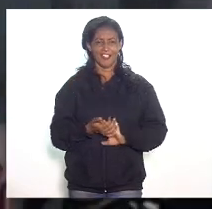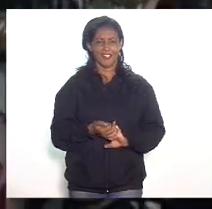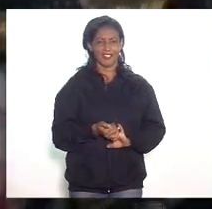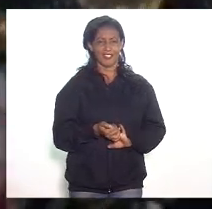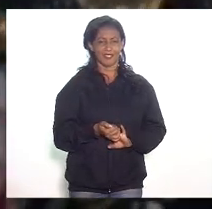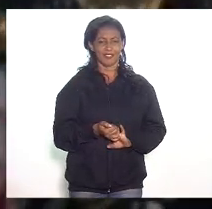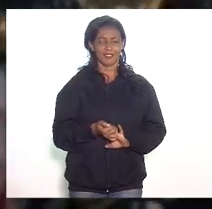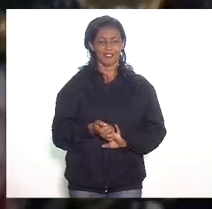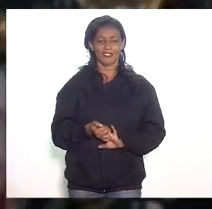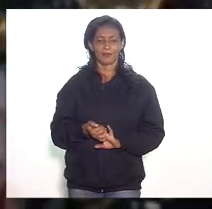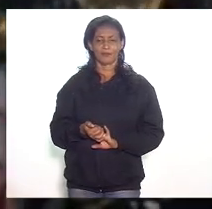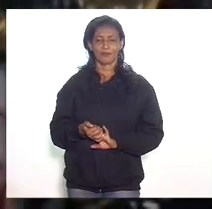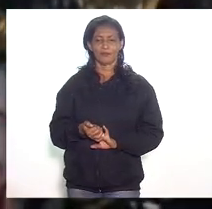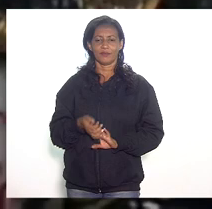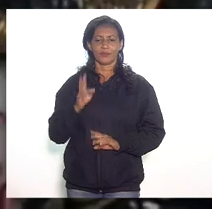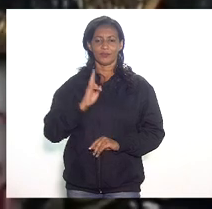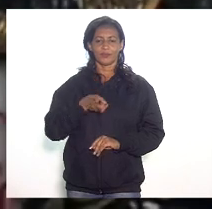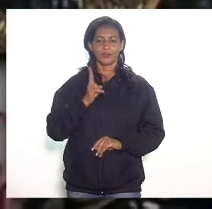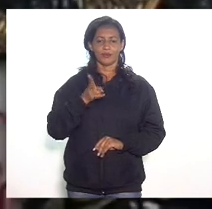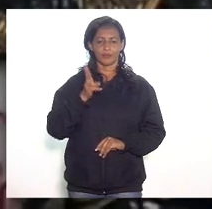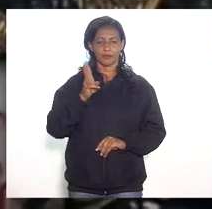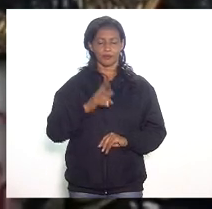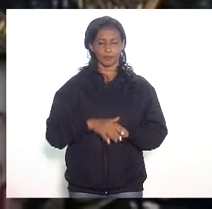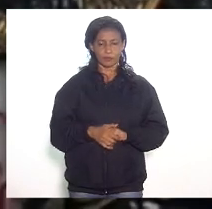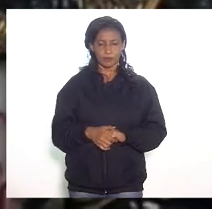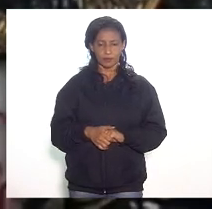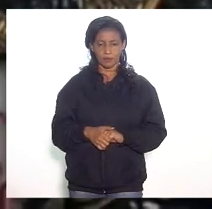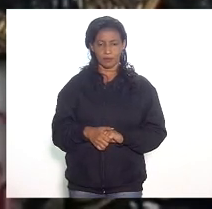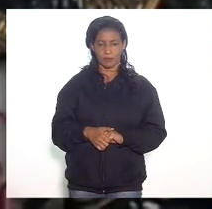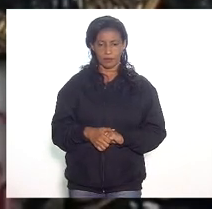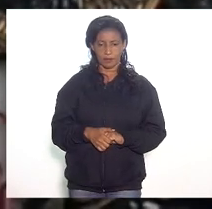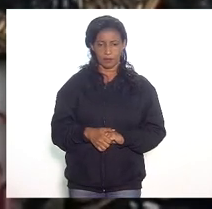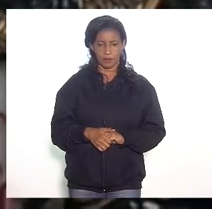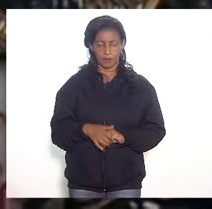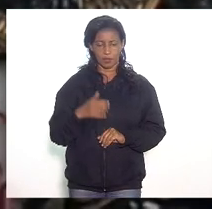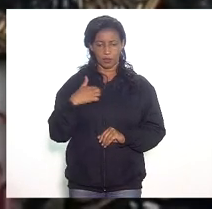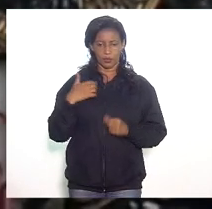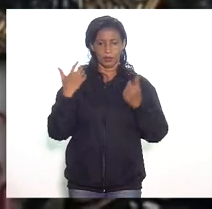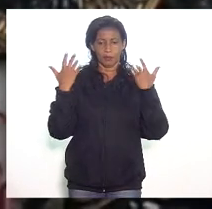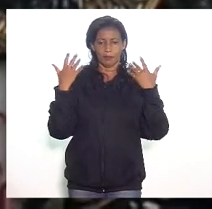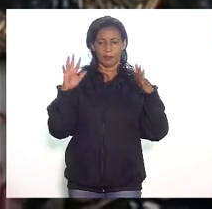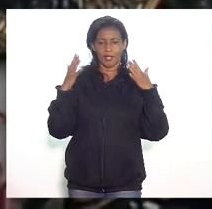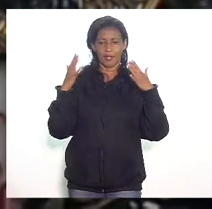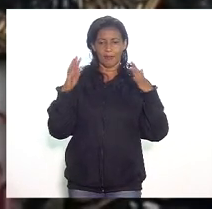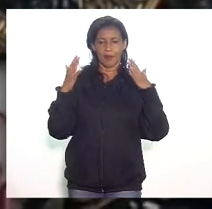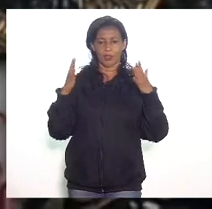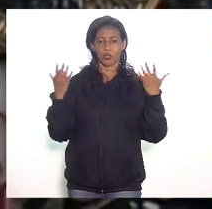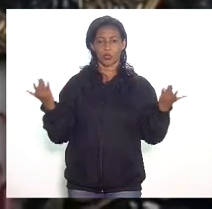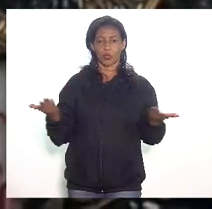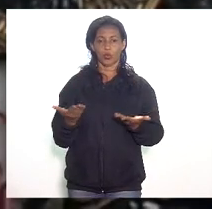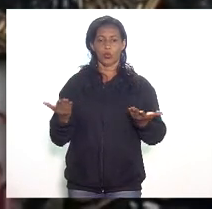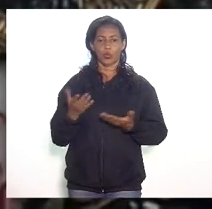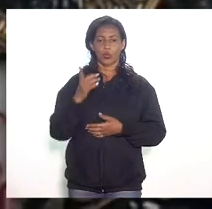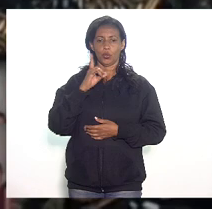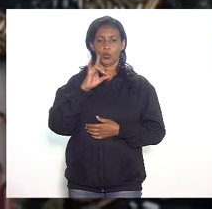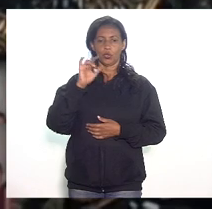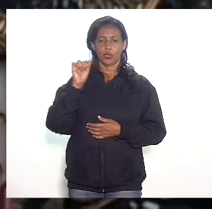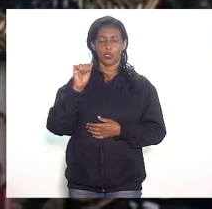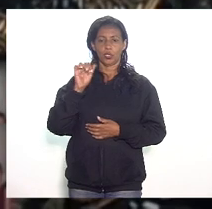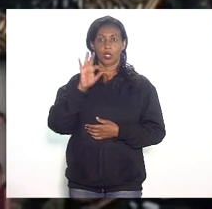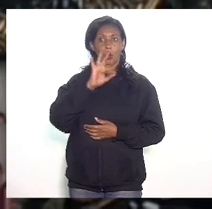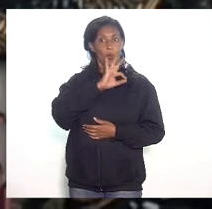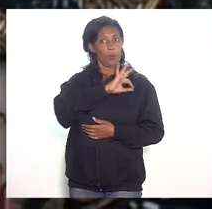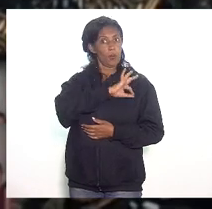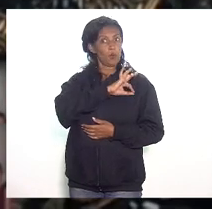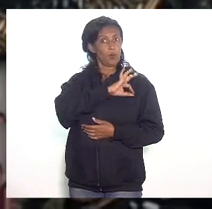Presidente, continuando aqui, eu queria dar meus parabéns. Hoje é o dia do policial militar e